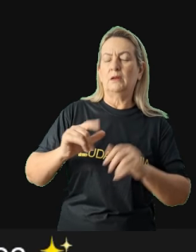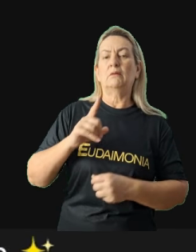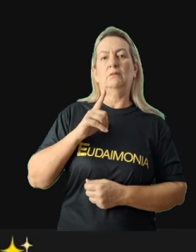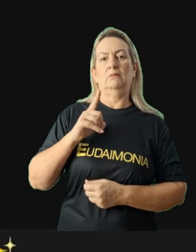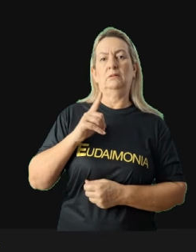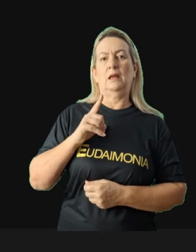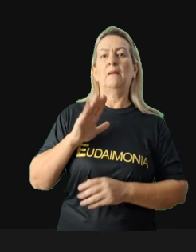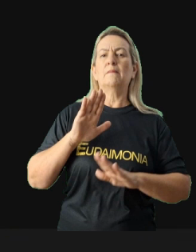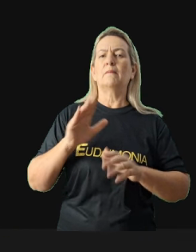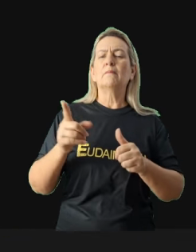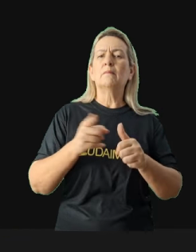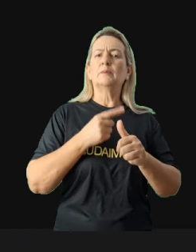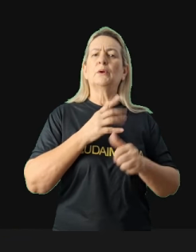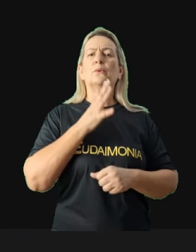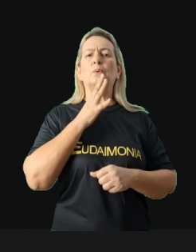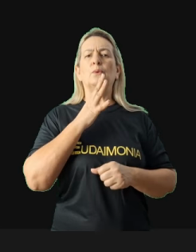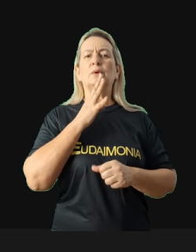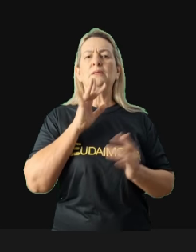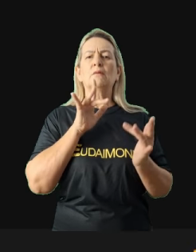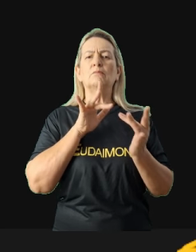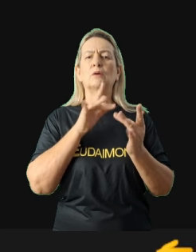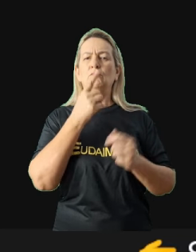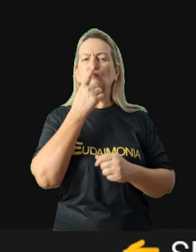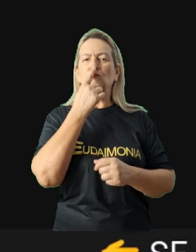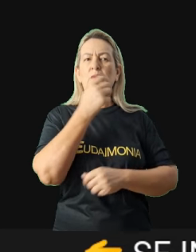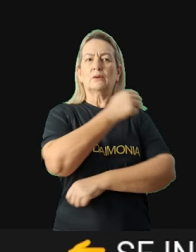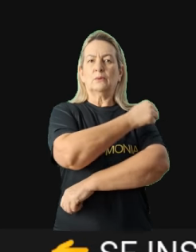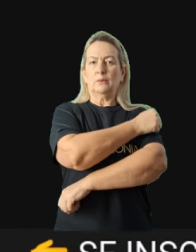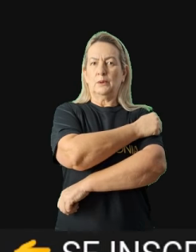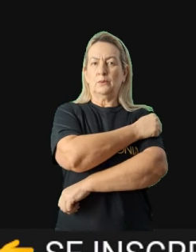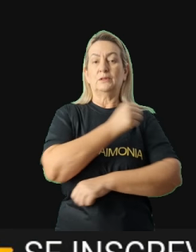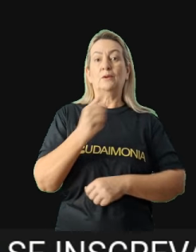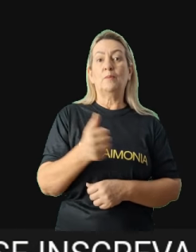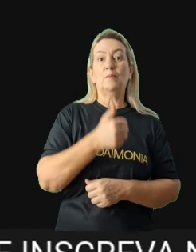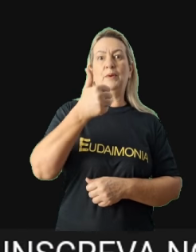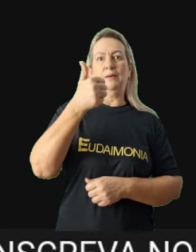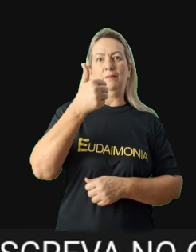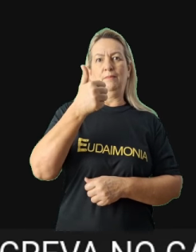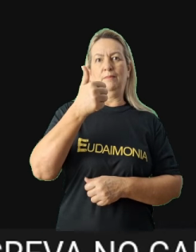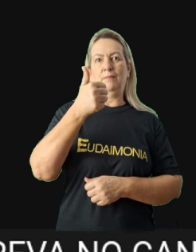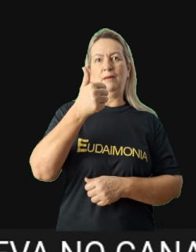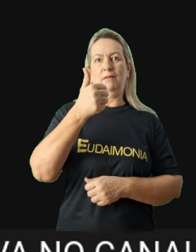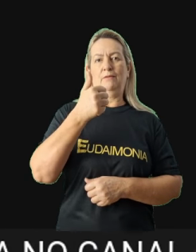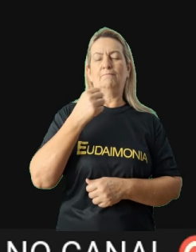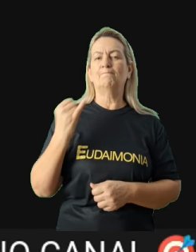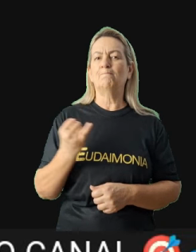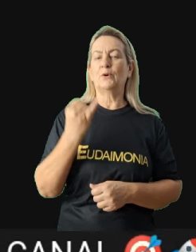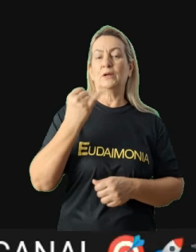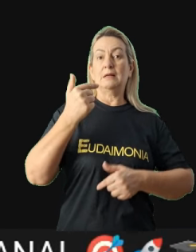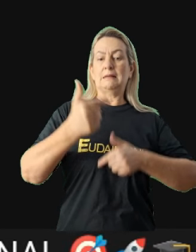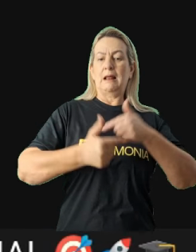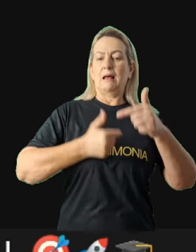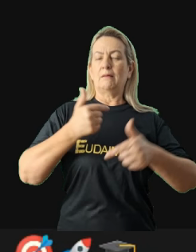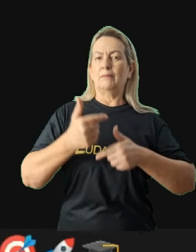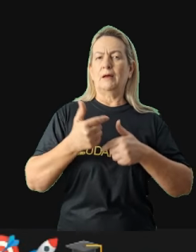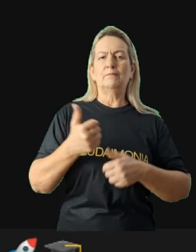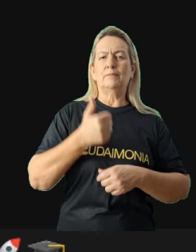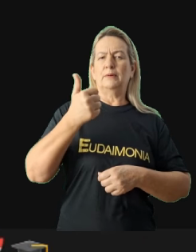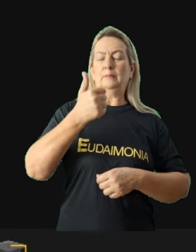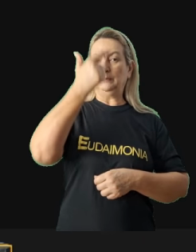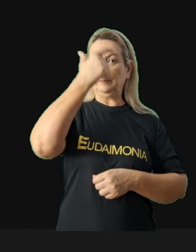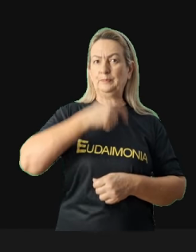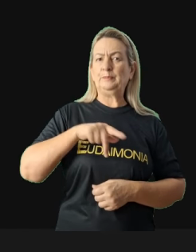deveria começar conhecendo o nosso aluno, né? Eu acho que esse deveria ser a primeira tarefa